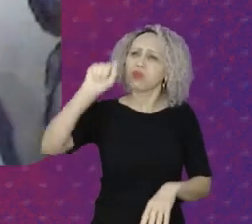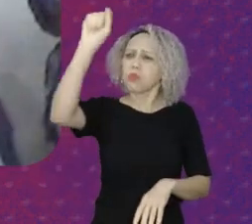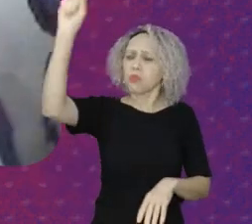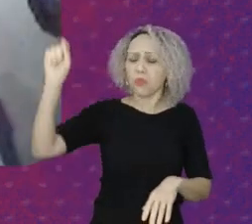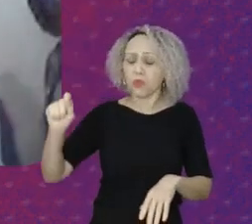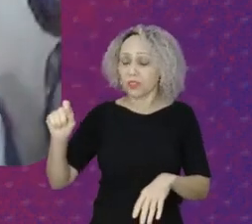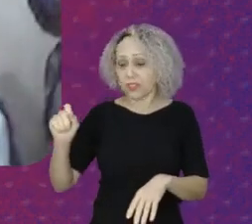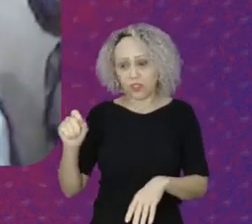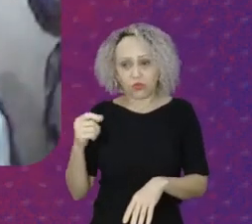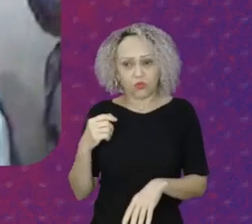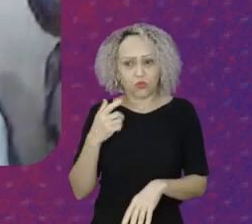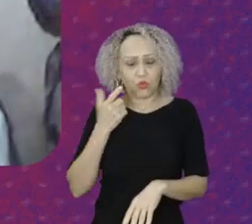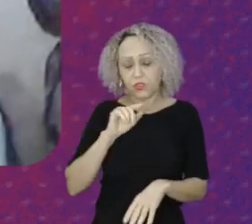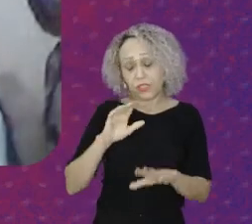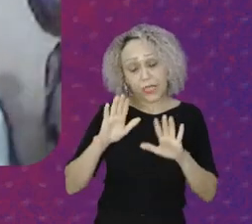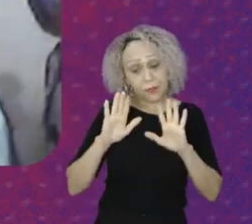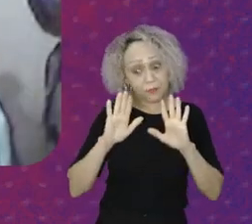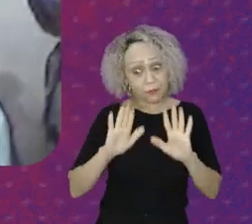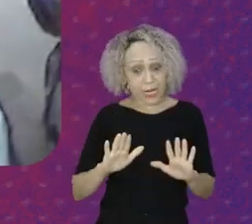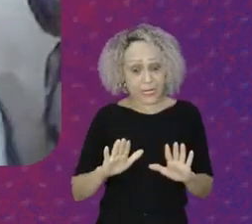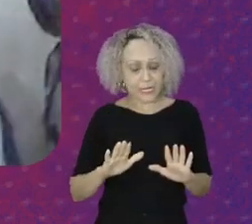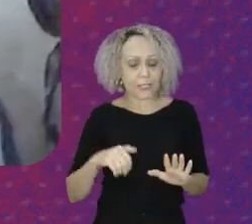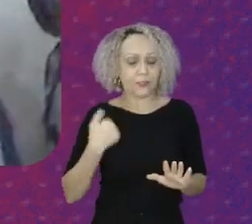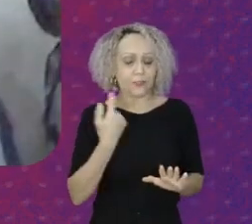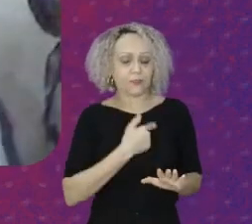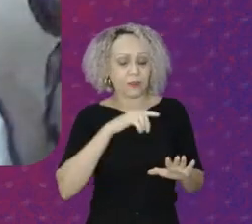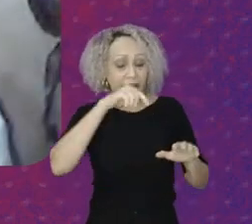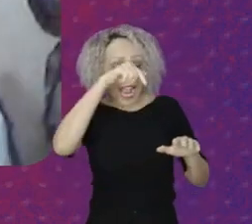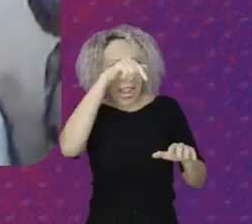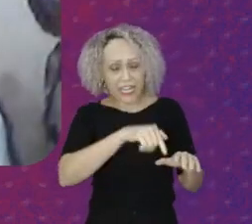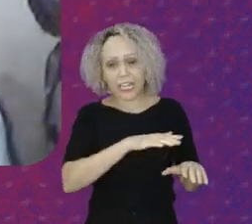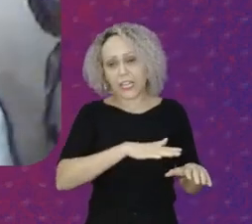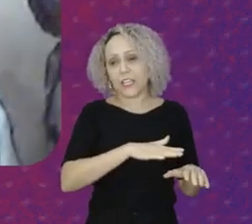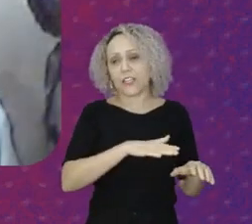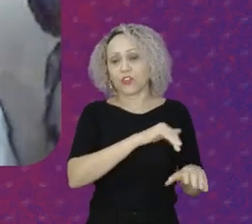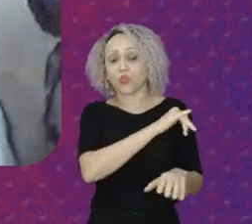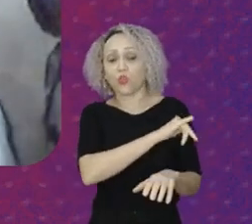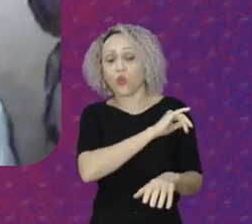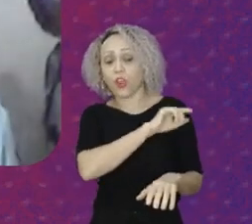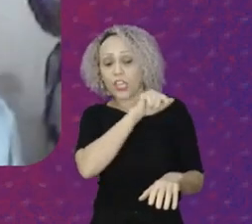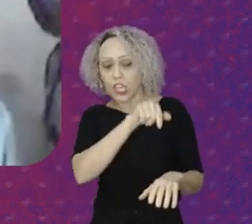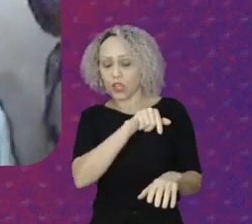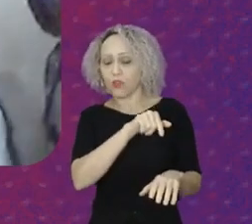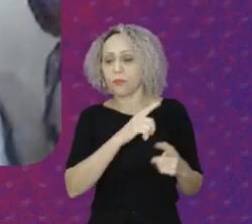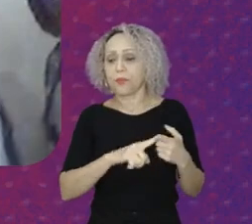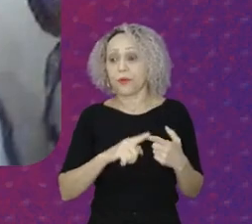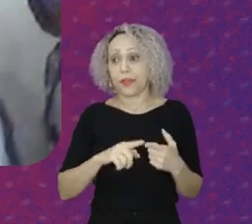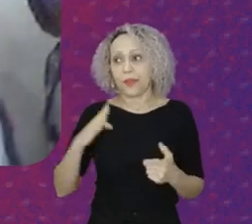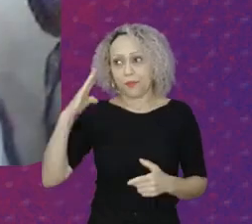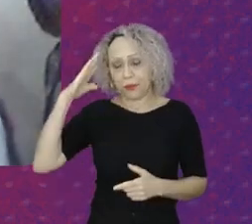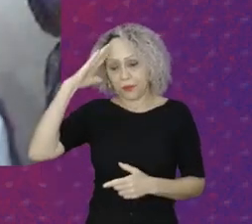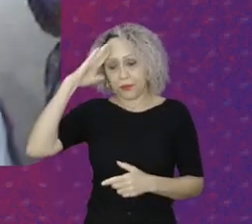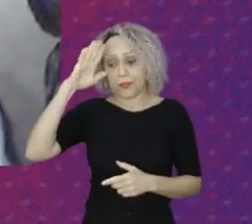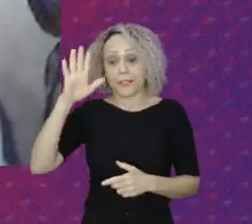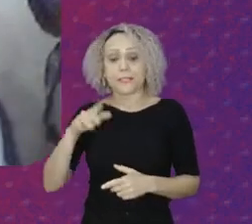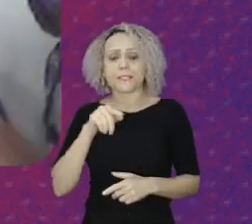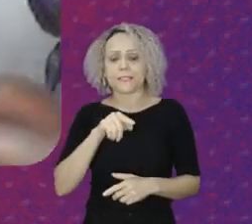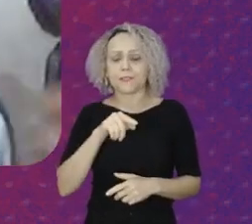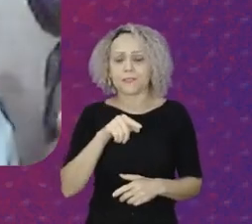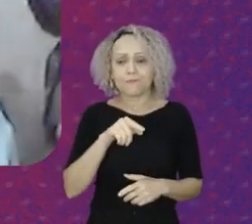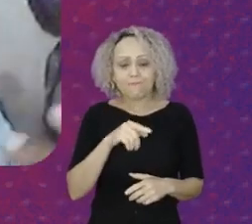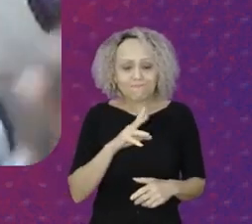do bolsonarismo está aqui no Rio de Janeiro, está aqui. Então, por conta disso, não pudemos.